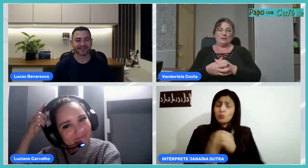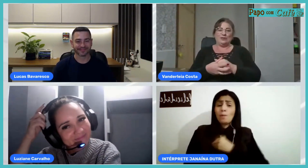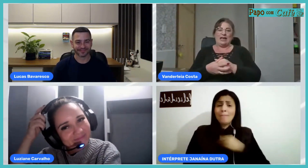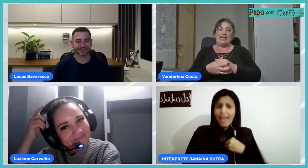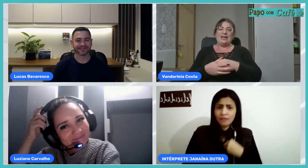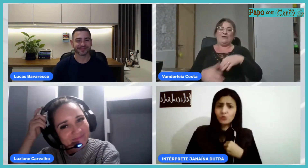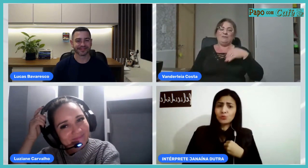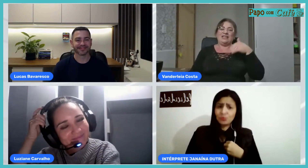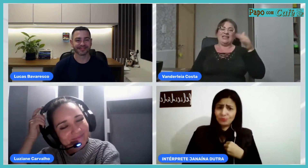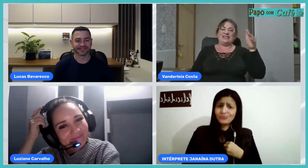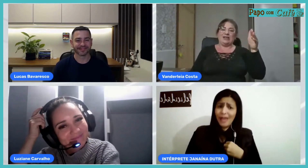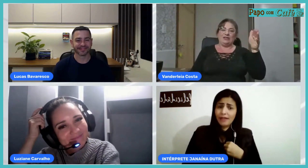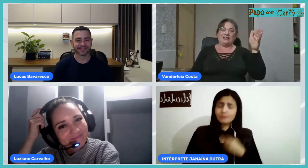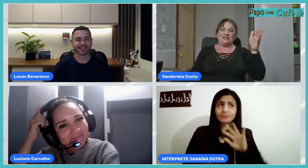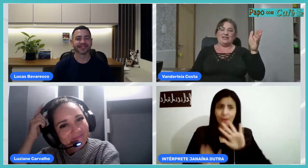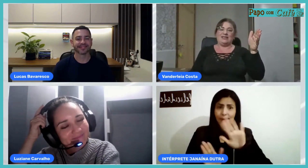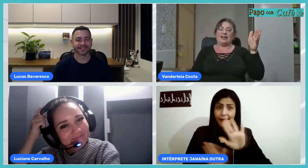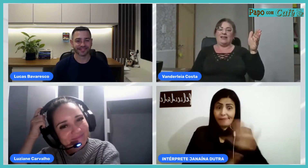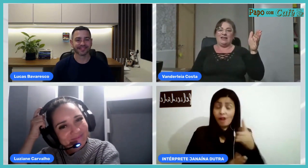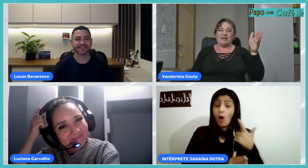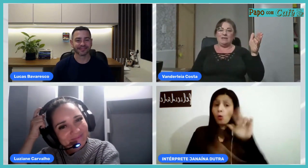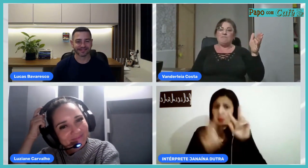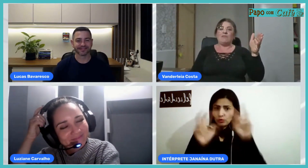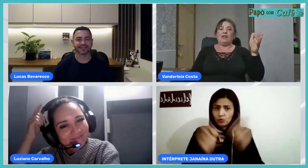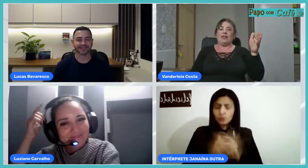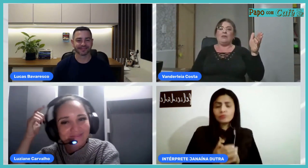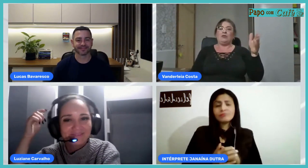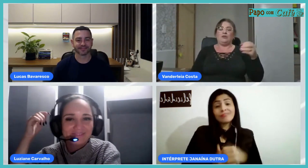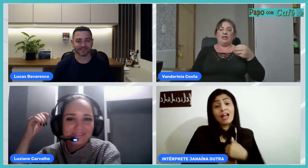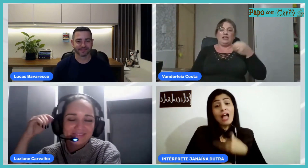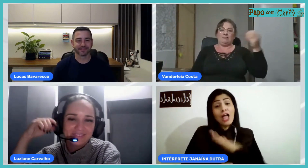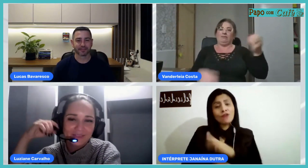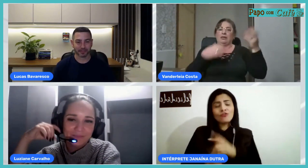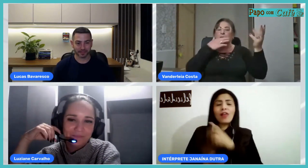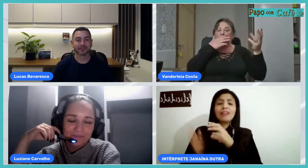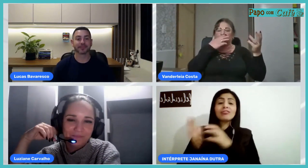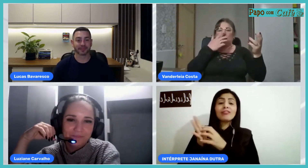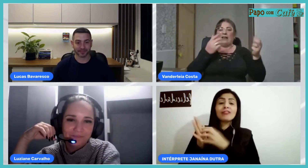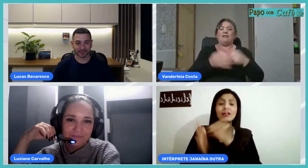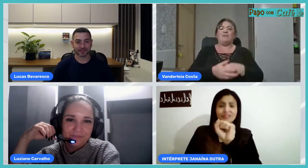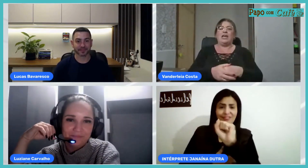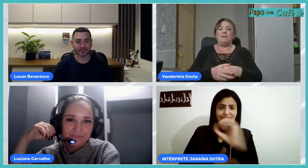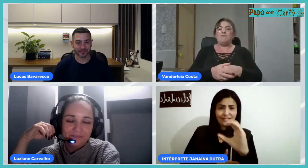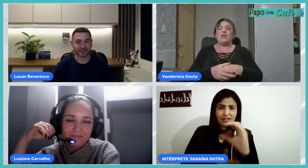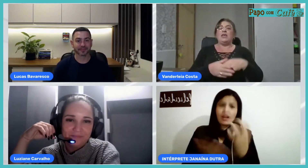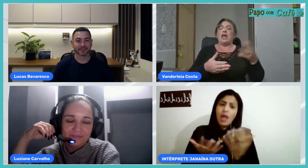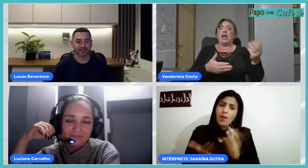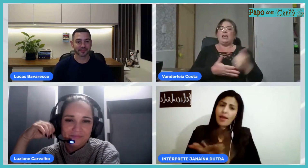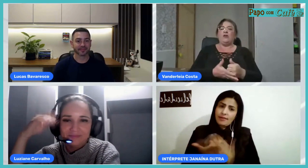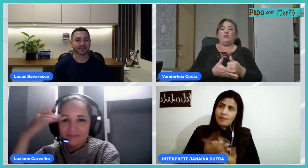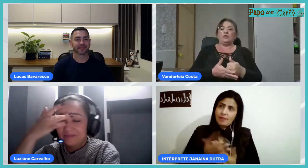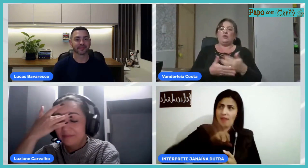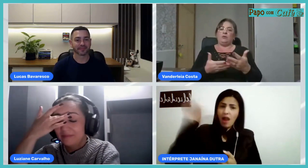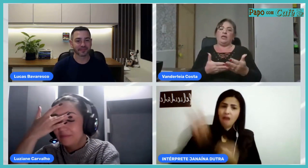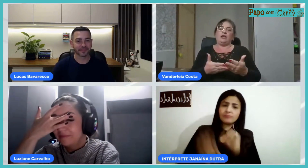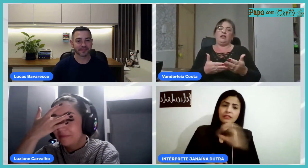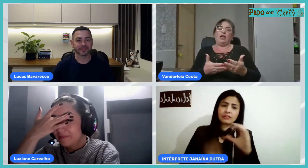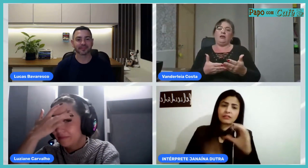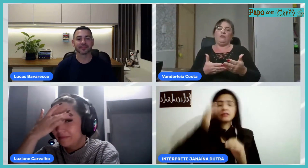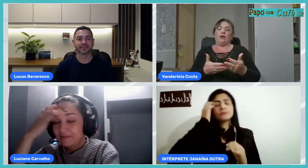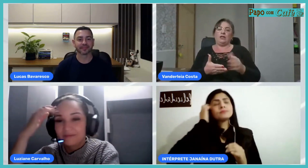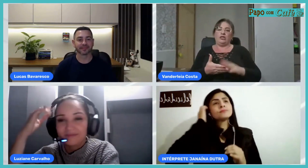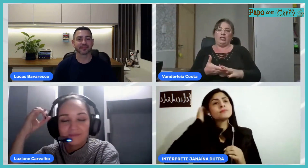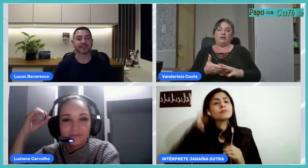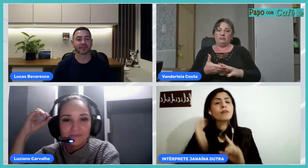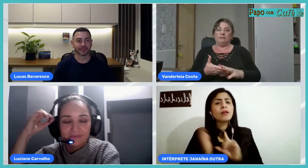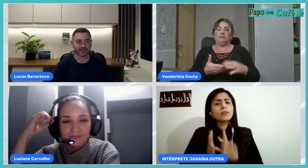outro assunto, né? Eu fui me credenciar ao Detran de Santa Catarina, né? Porque eu queria interpretar para lá também. E aí eu descobri que